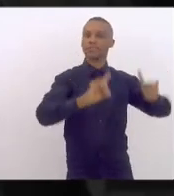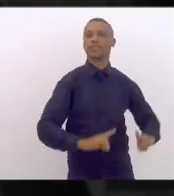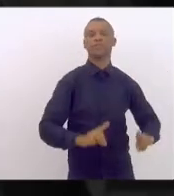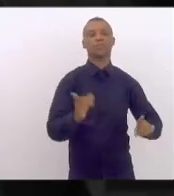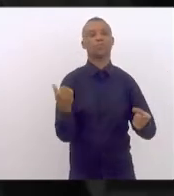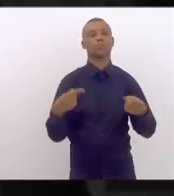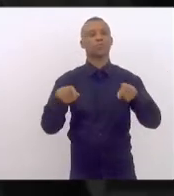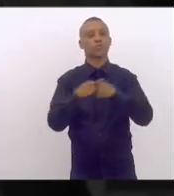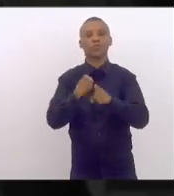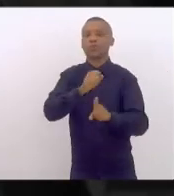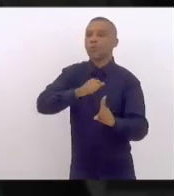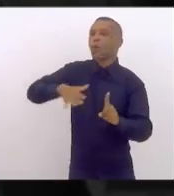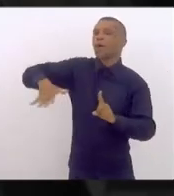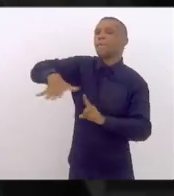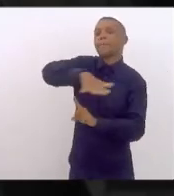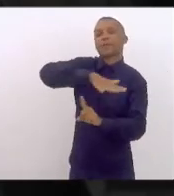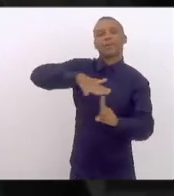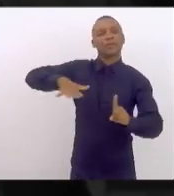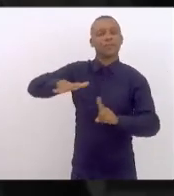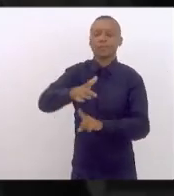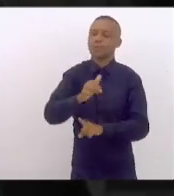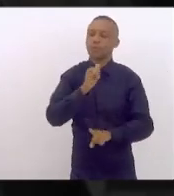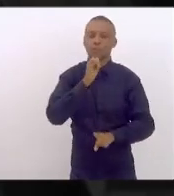por exemplo que